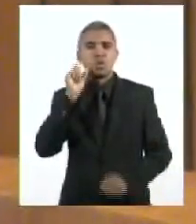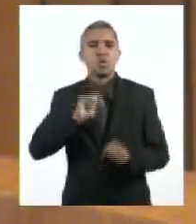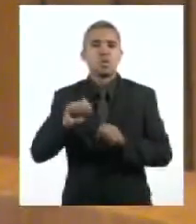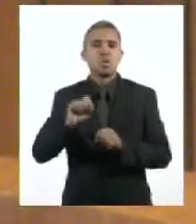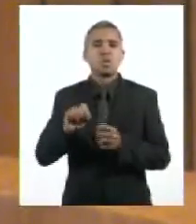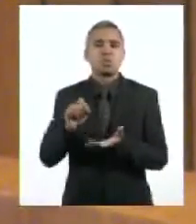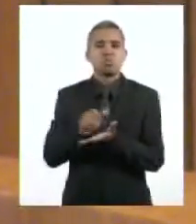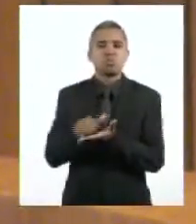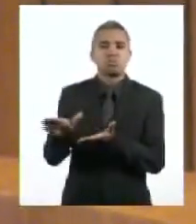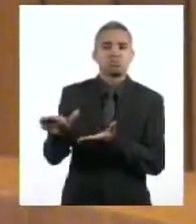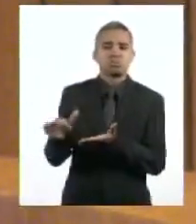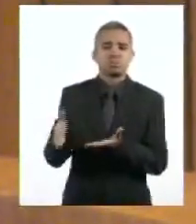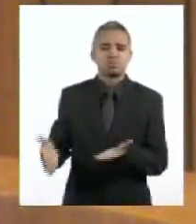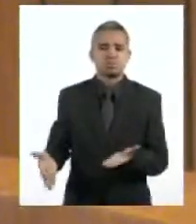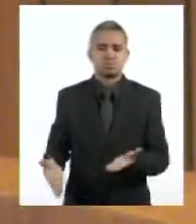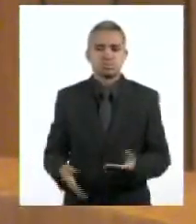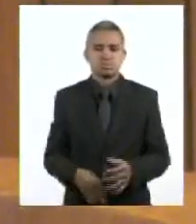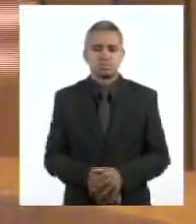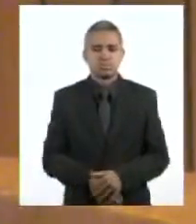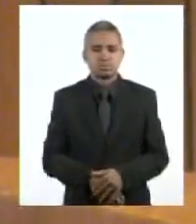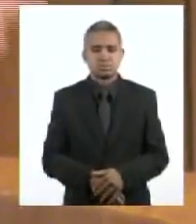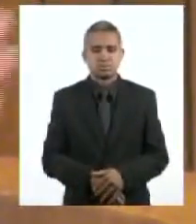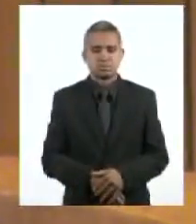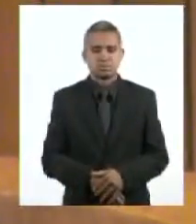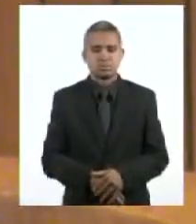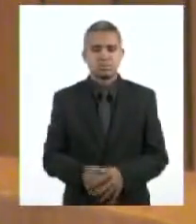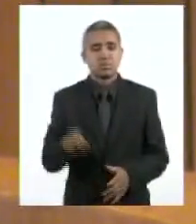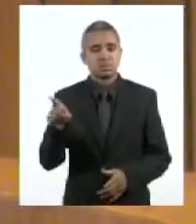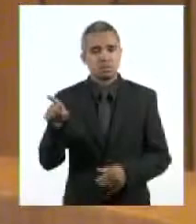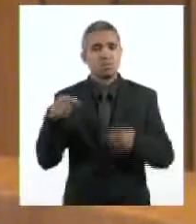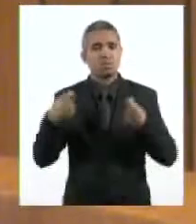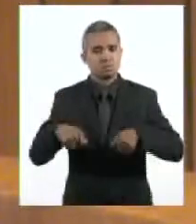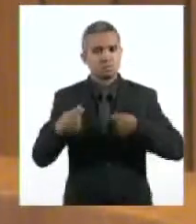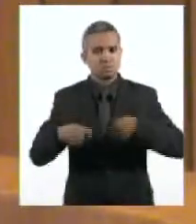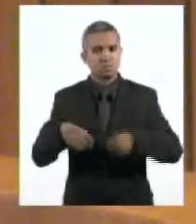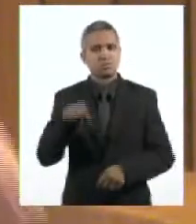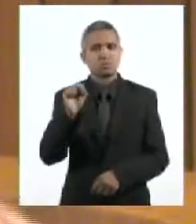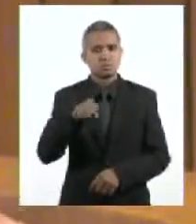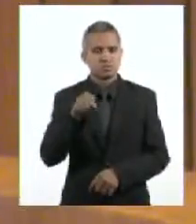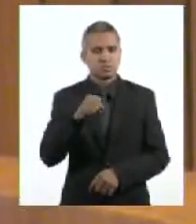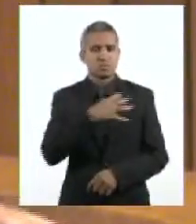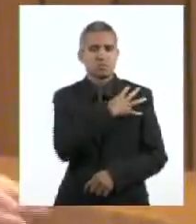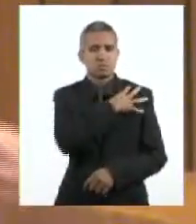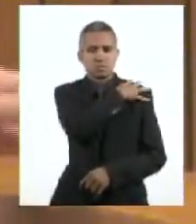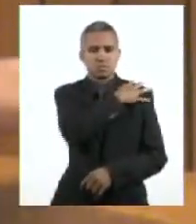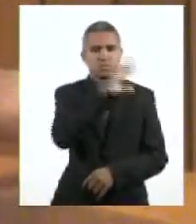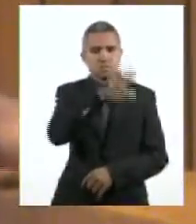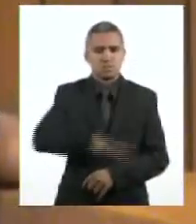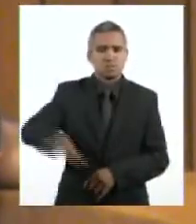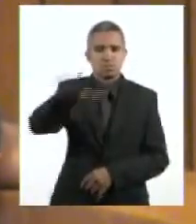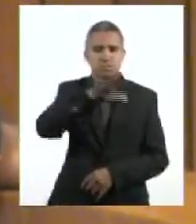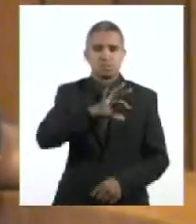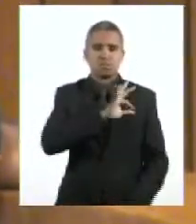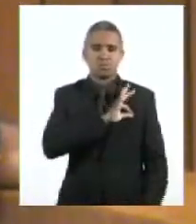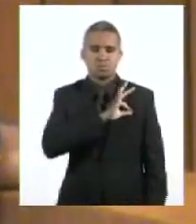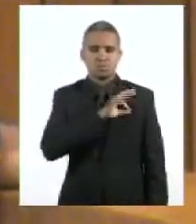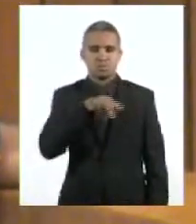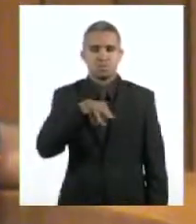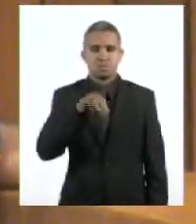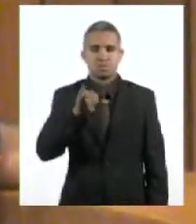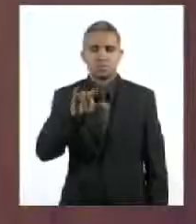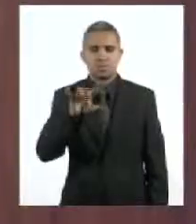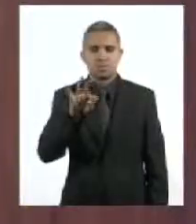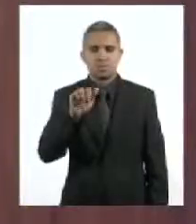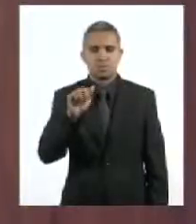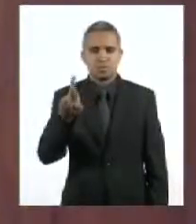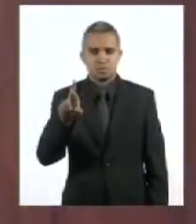nosso subcomandante-geral, que, na minha opinião, teria méritos para ser, sim, o comandante-geral da Polícia Militar do Estado do Maranhão.